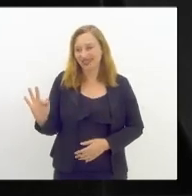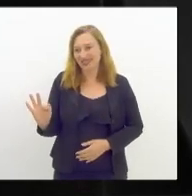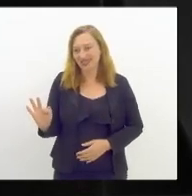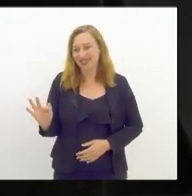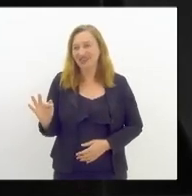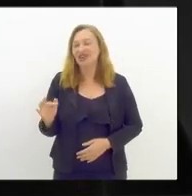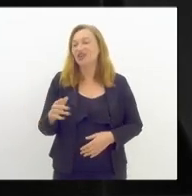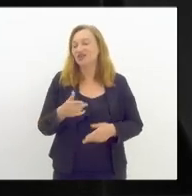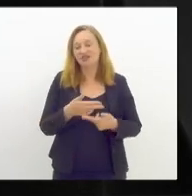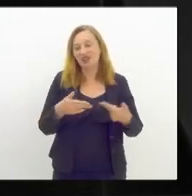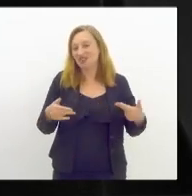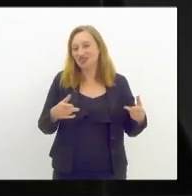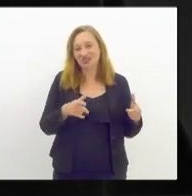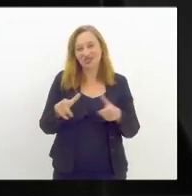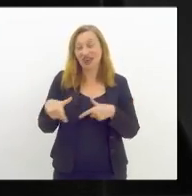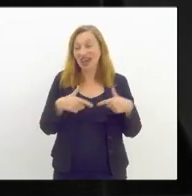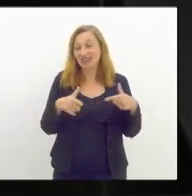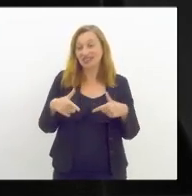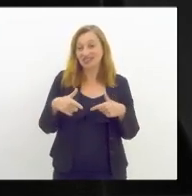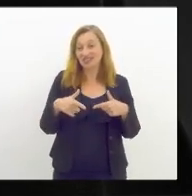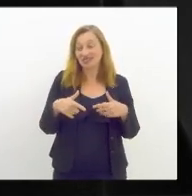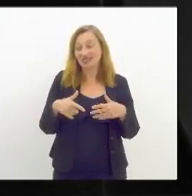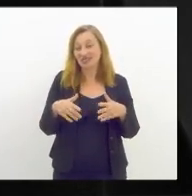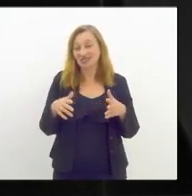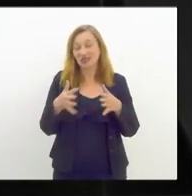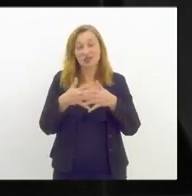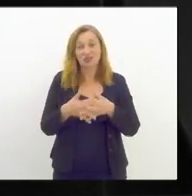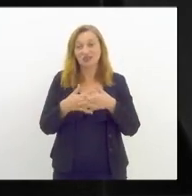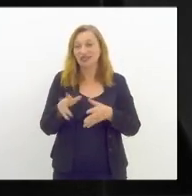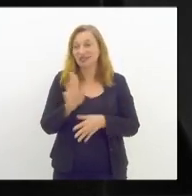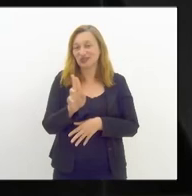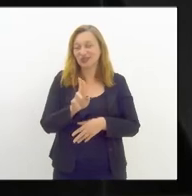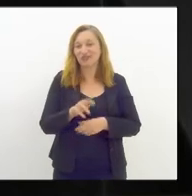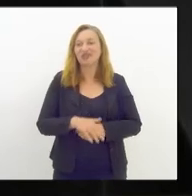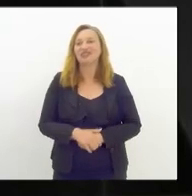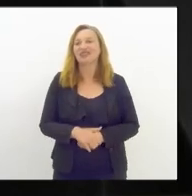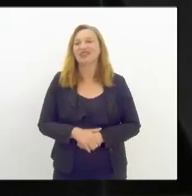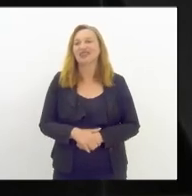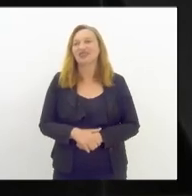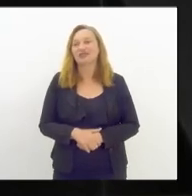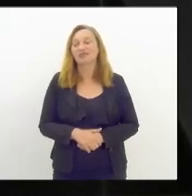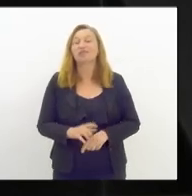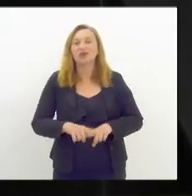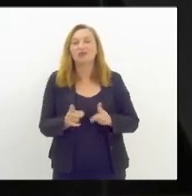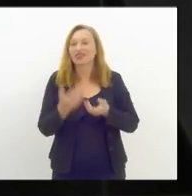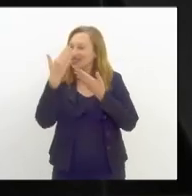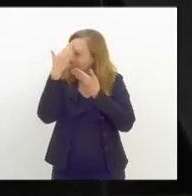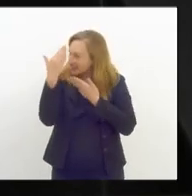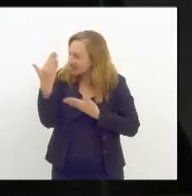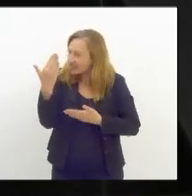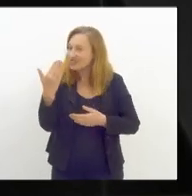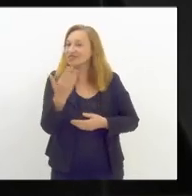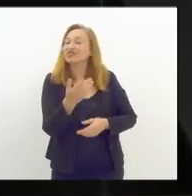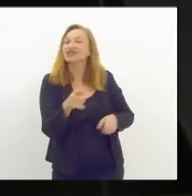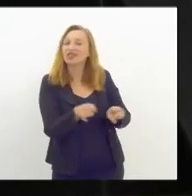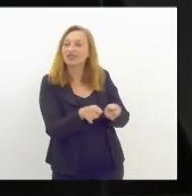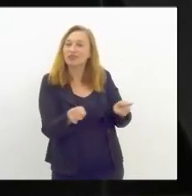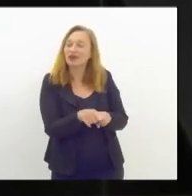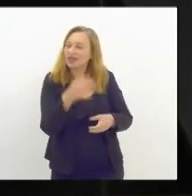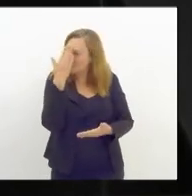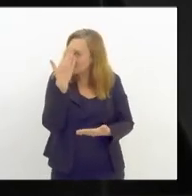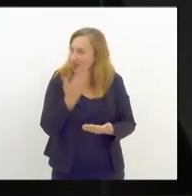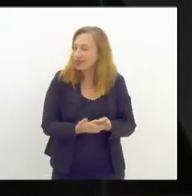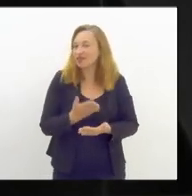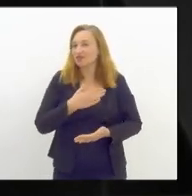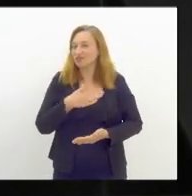no Arraial do Cabo fui em Cabo Frio fui em Volta Redonda fui em todos os lugares mas agradeço a vocês também a confiança ali